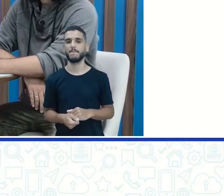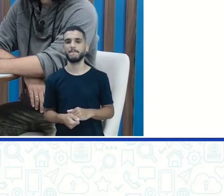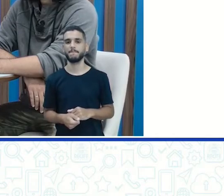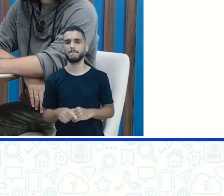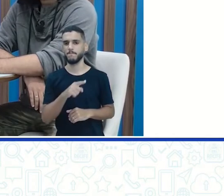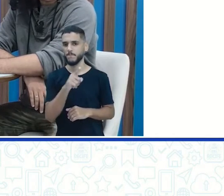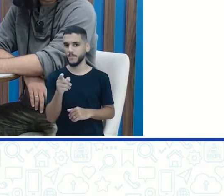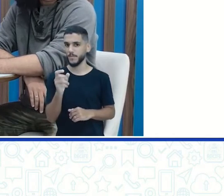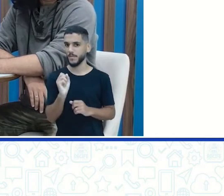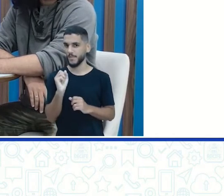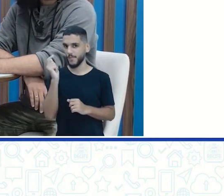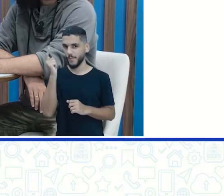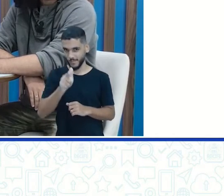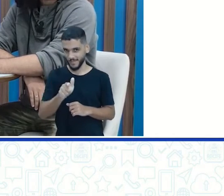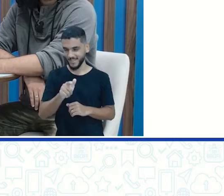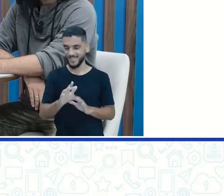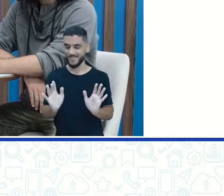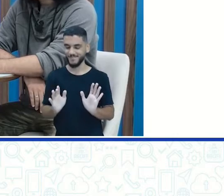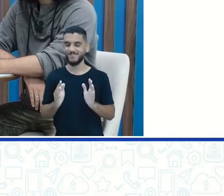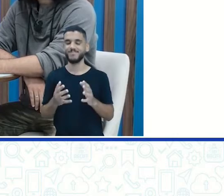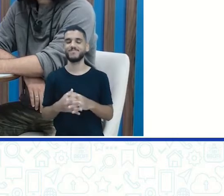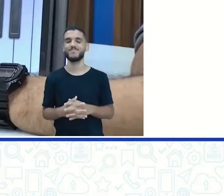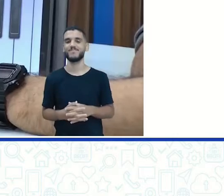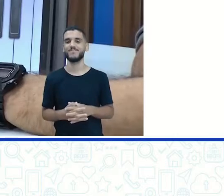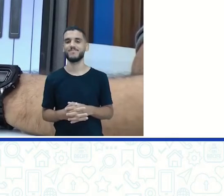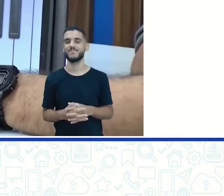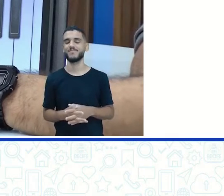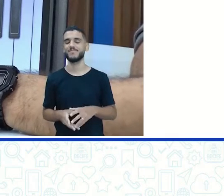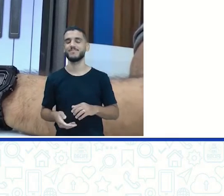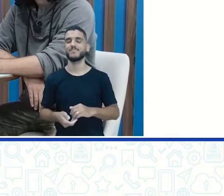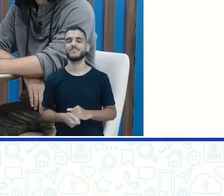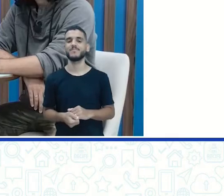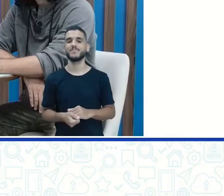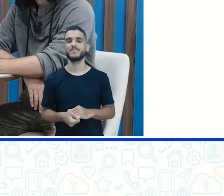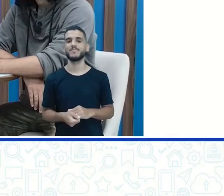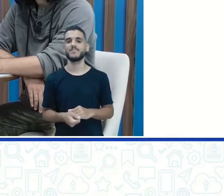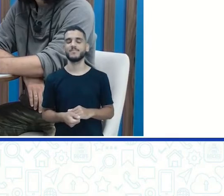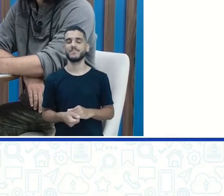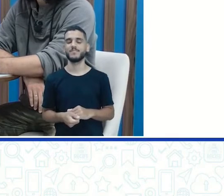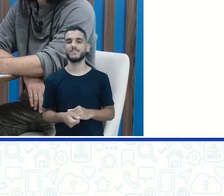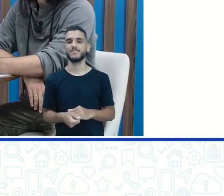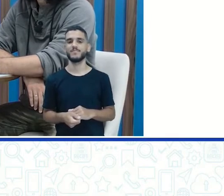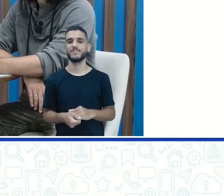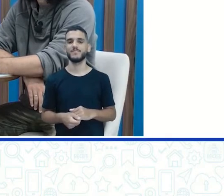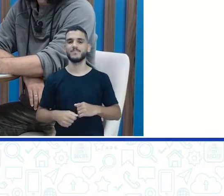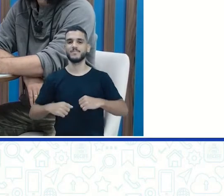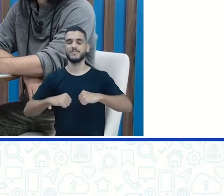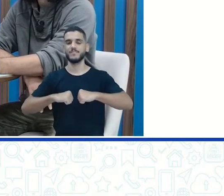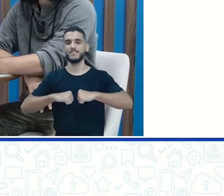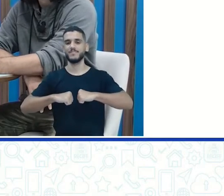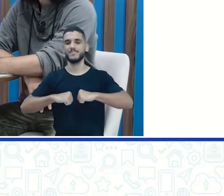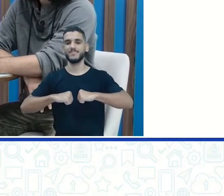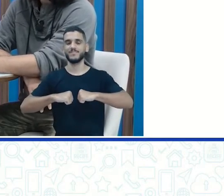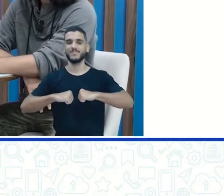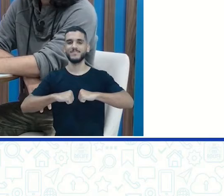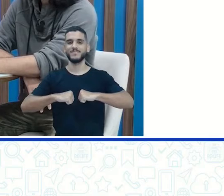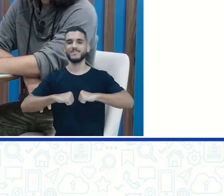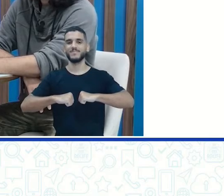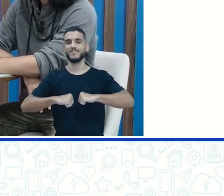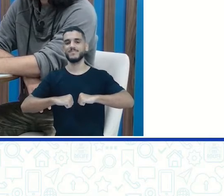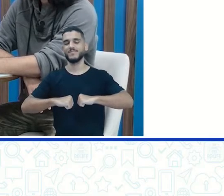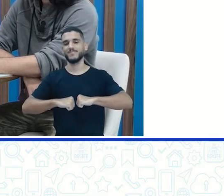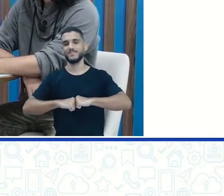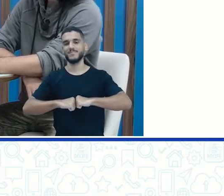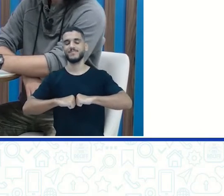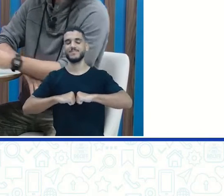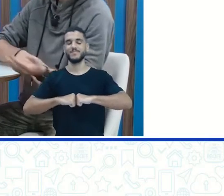Até aí, todo mundo ok? Vamos embora. E a última parte é igual à primeira. Dó, Ré, Mi,